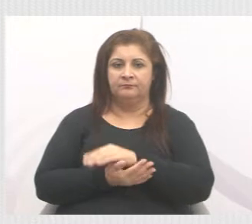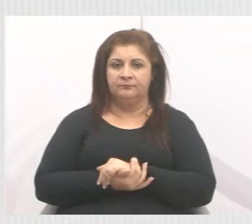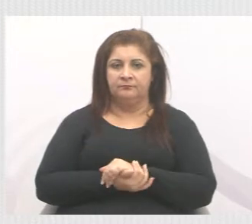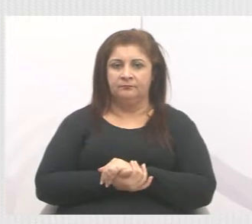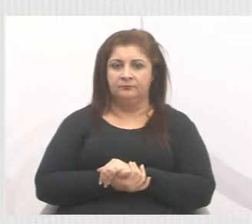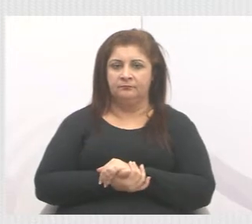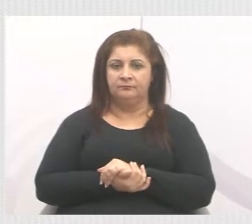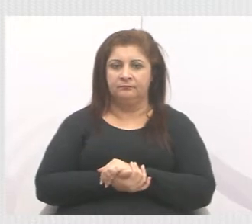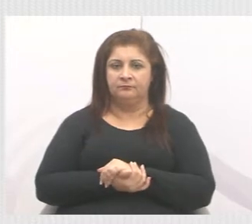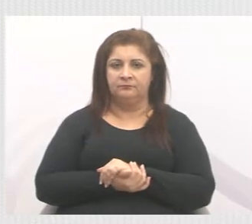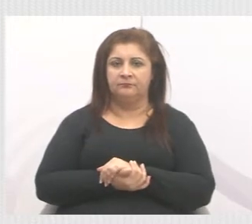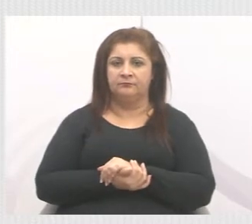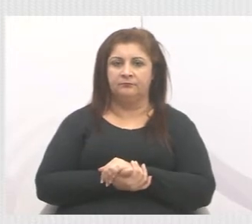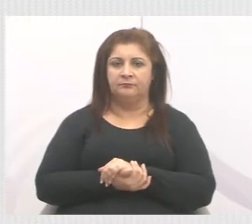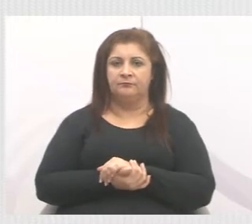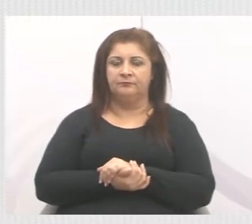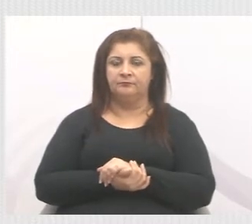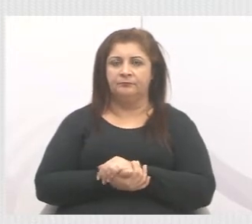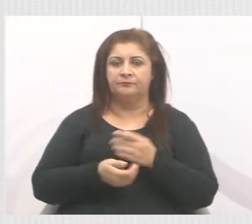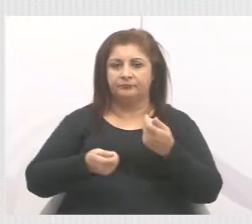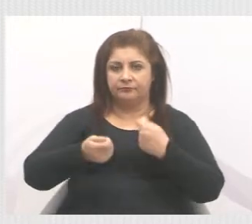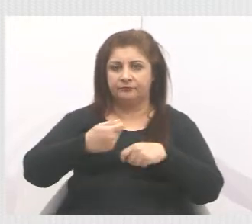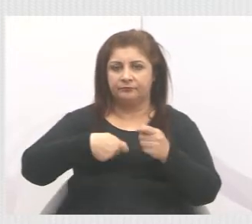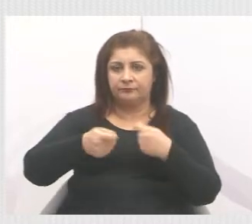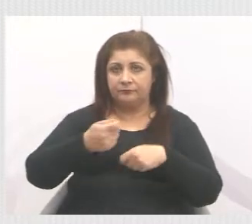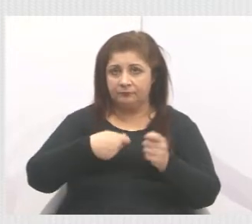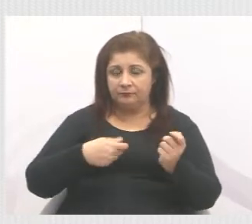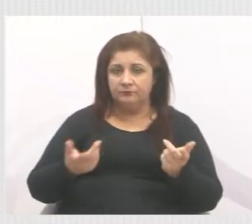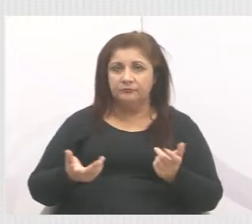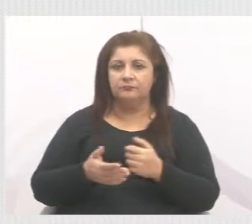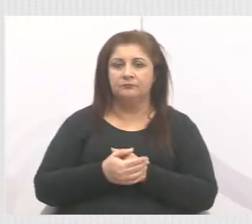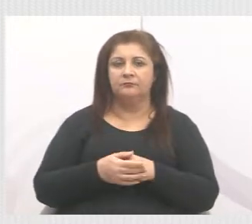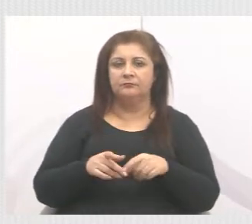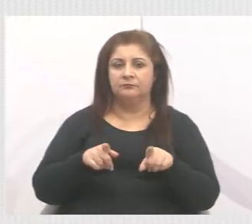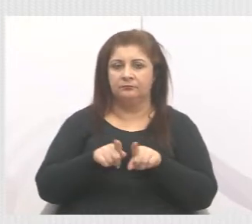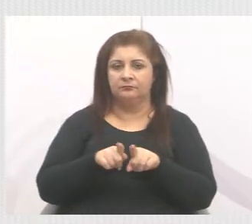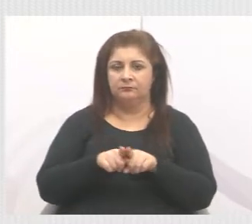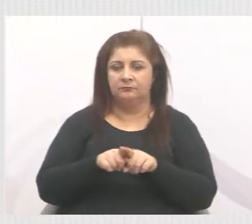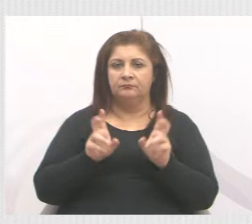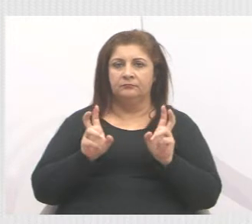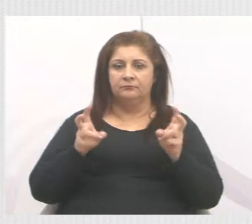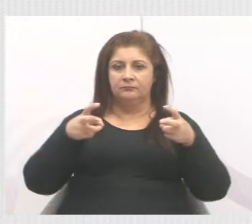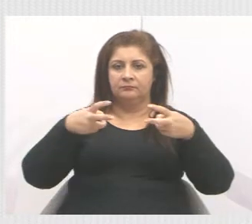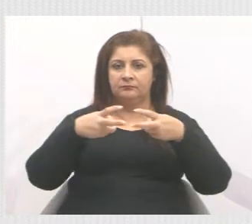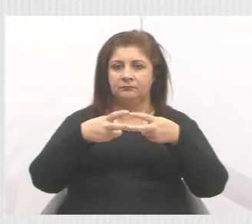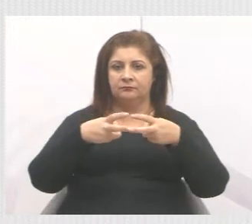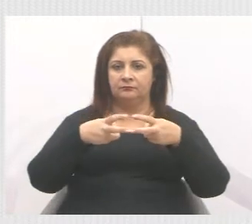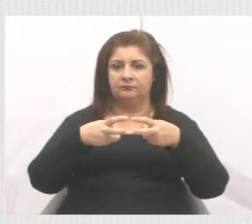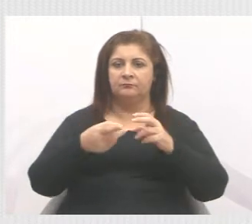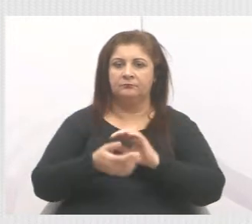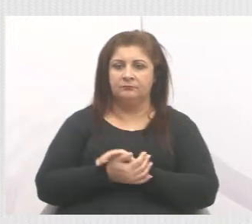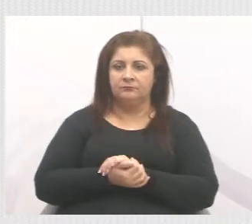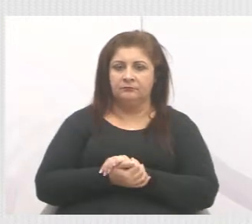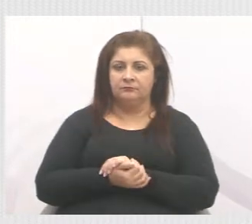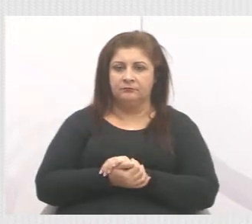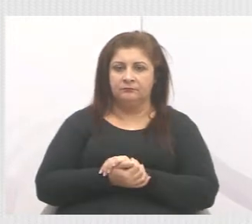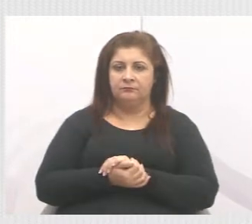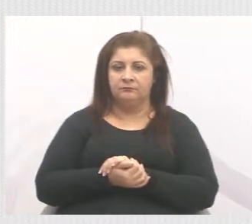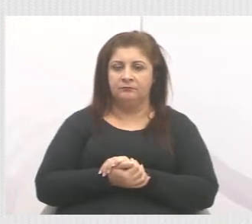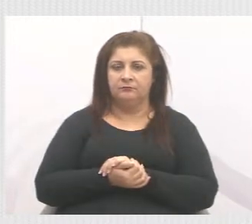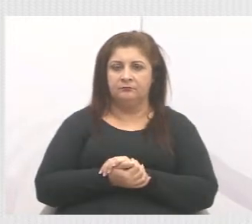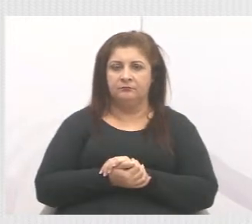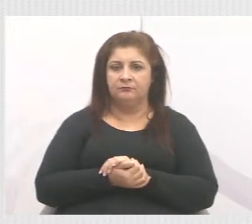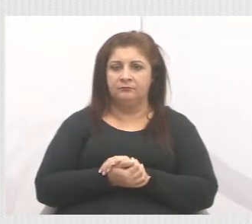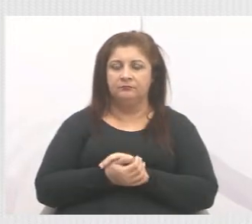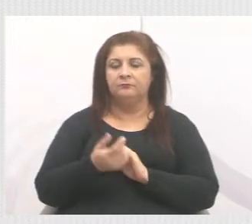Aqui, na parte de gestão, não são secretarias meios, são as secretarias meios e a Câmara Municipal e o Instituto. Então, aqui a